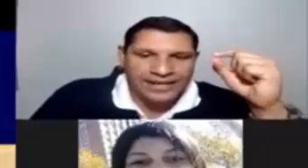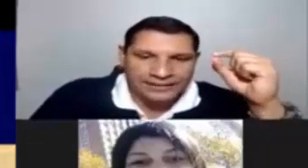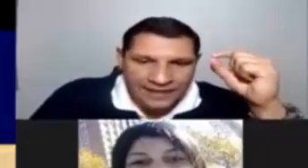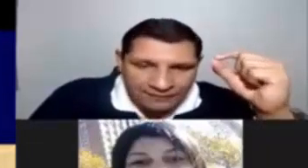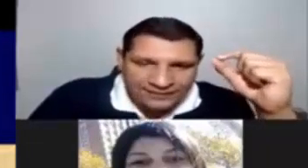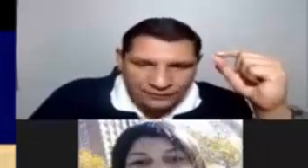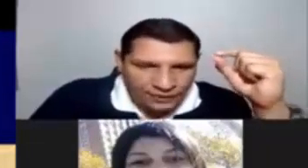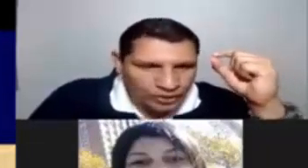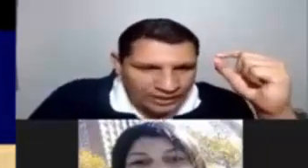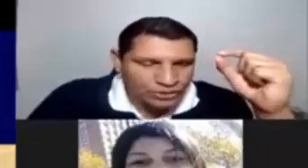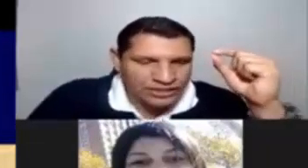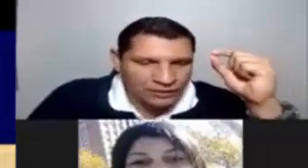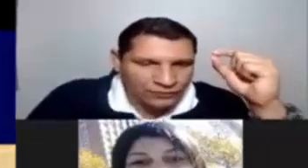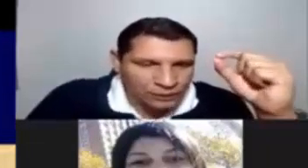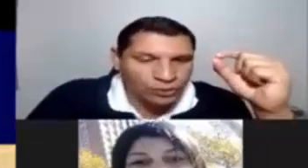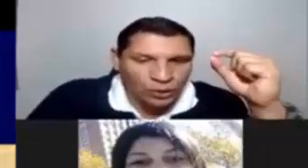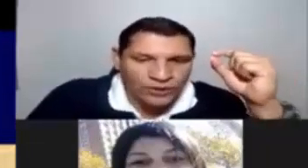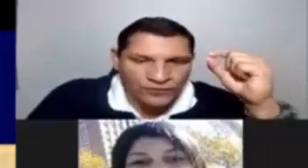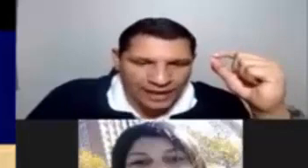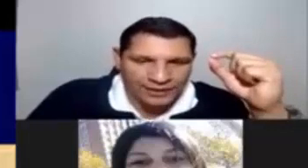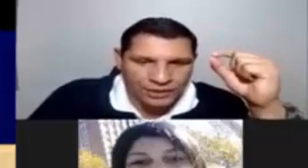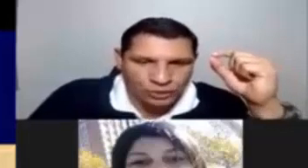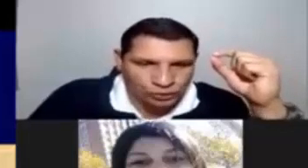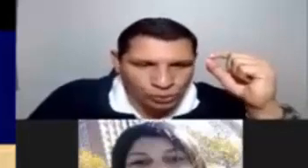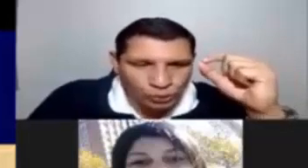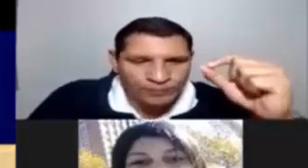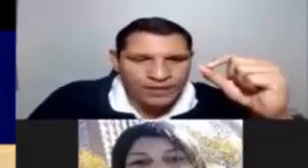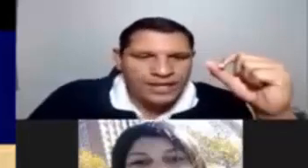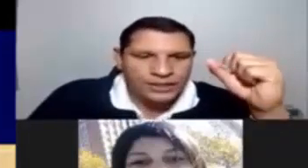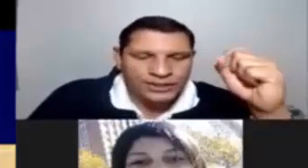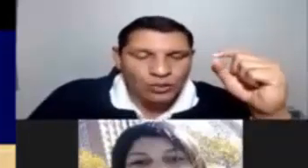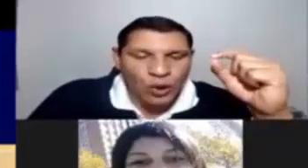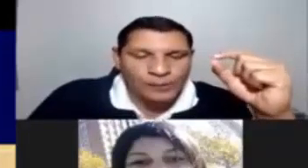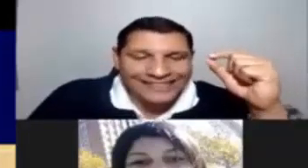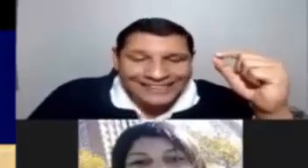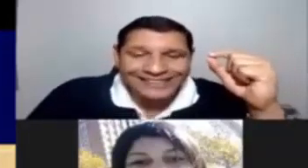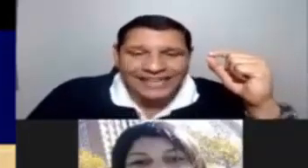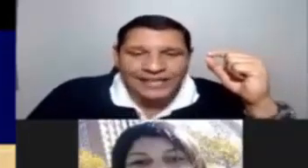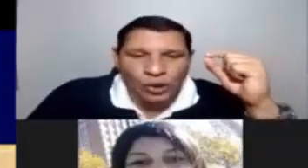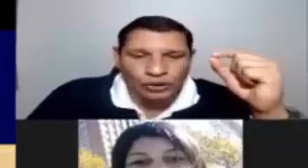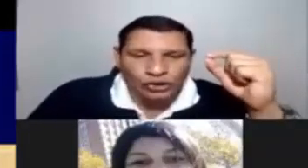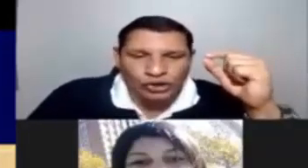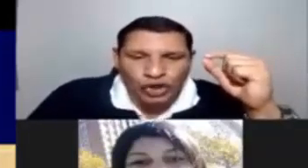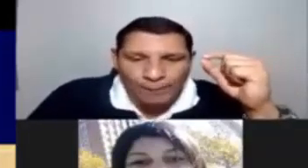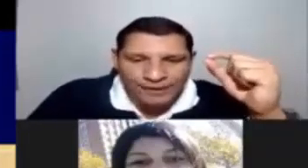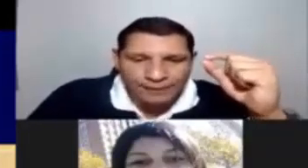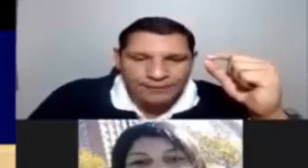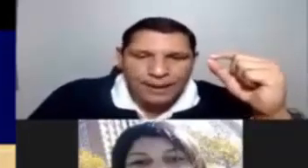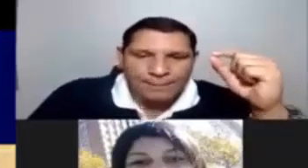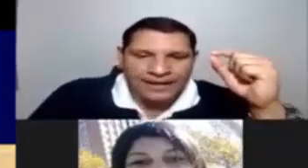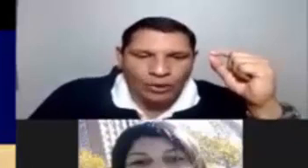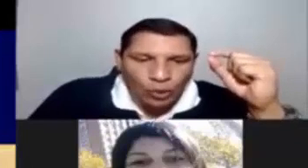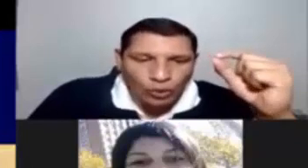pai deve-se envergonhar os que afirmam que o inferno é este nosso mundo e que o homem interior sobe